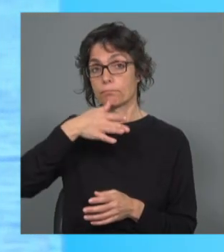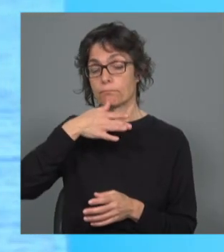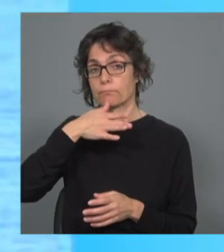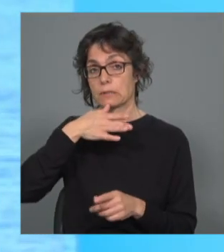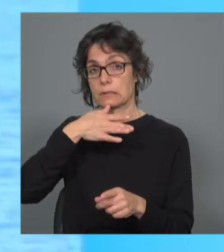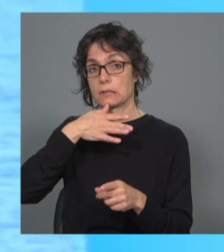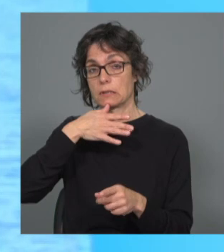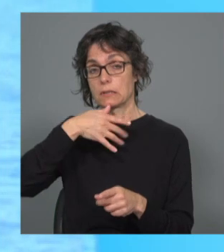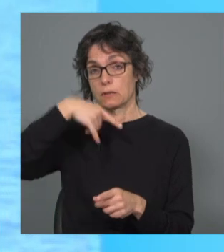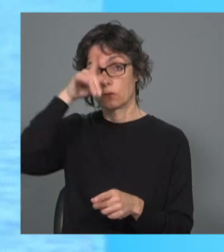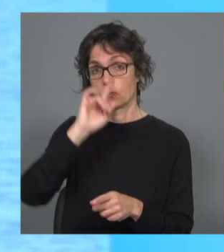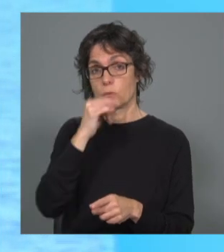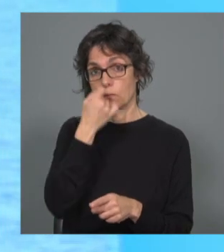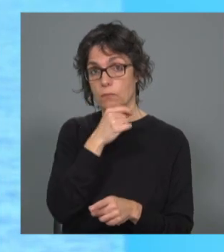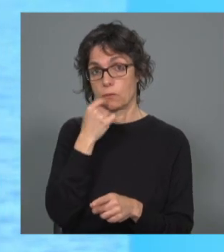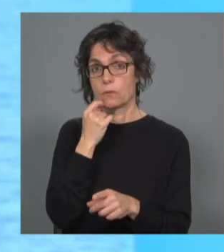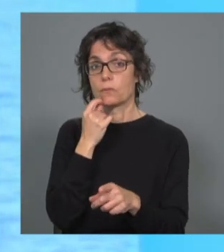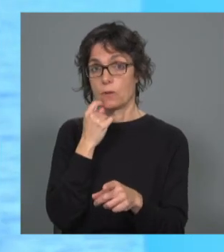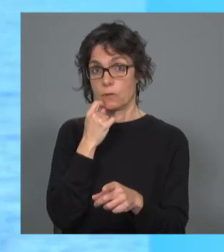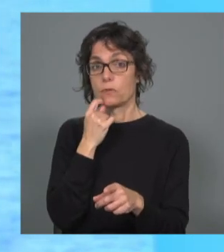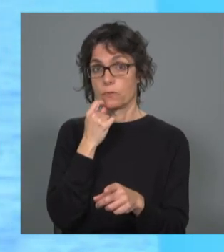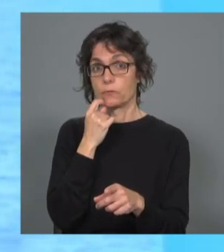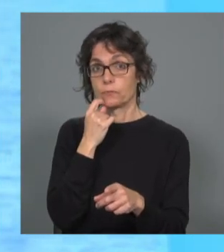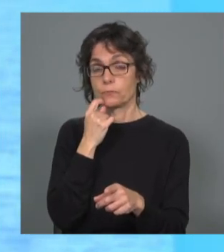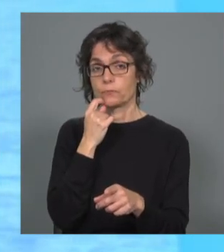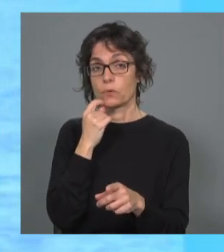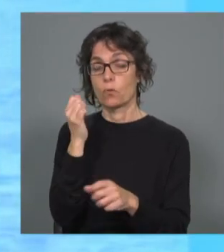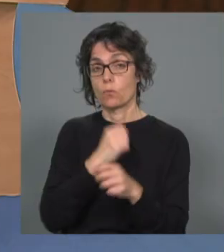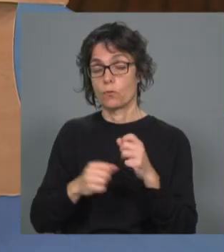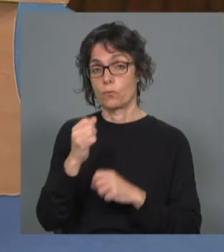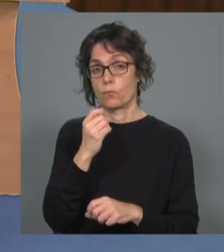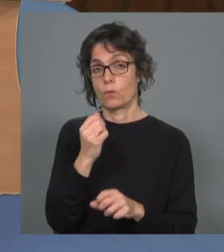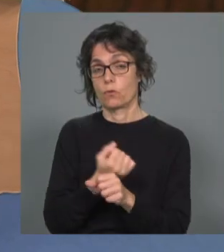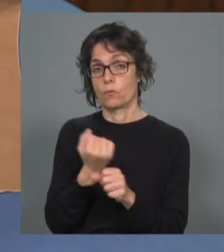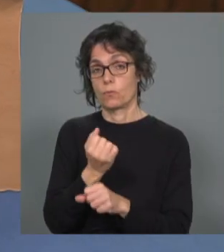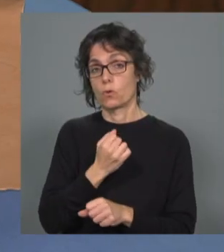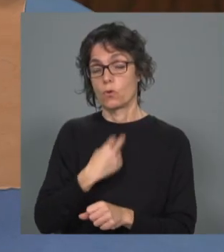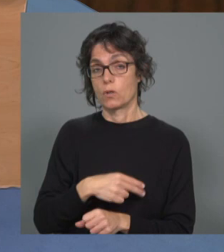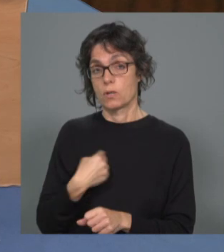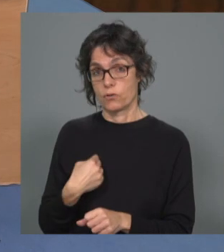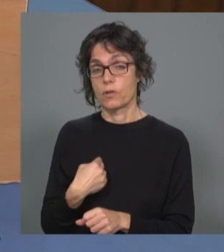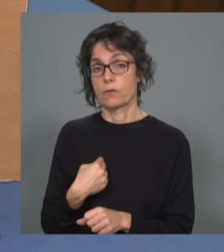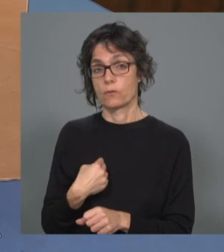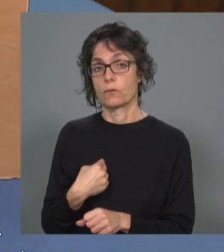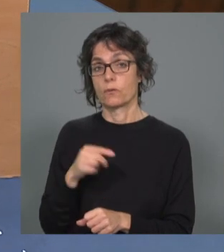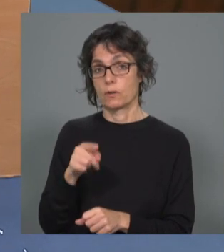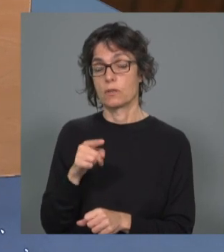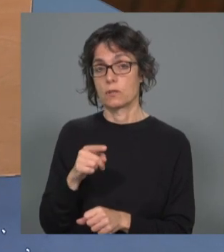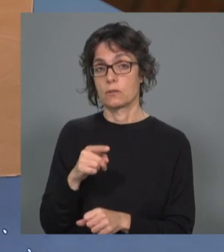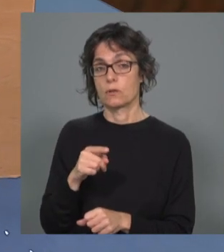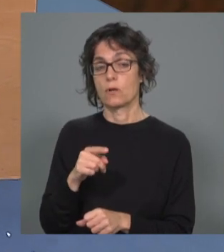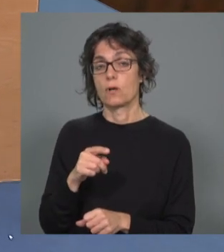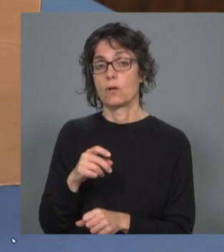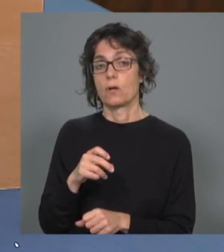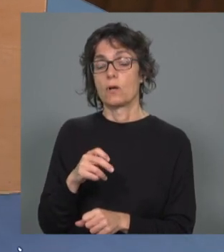o 1º de Maio, que foi que o Movimento de Trabalhadores Cristãos elaborou, e desta vez foi o Uganda, não é?